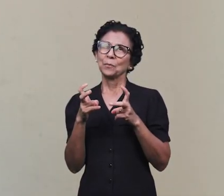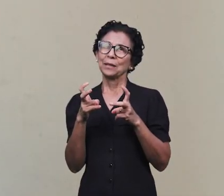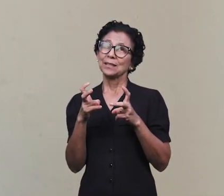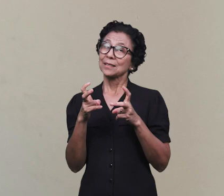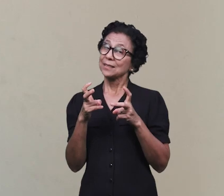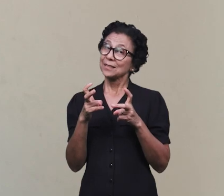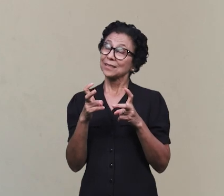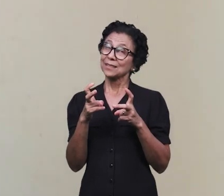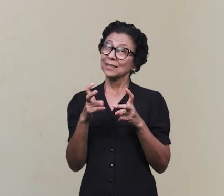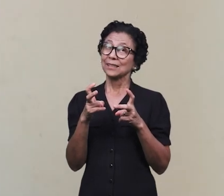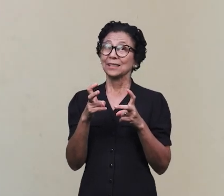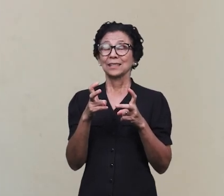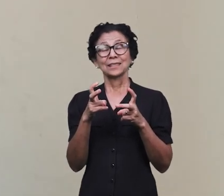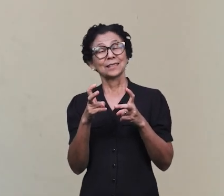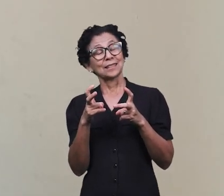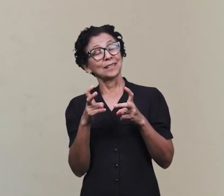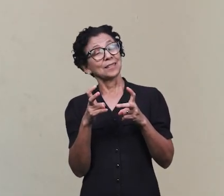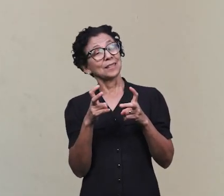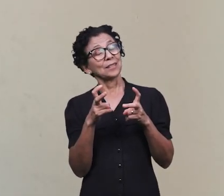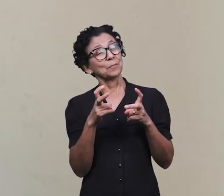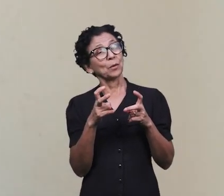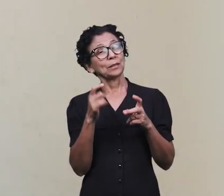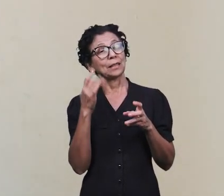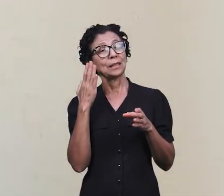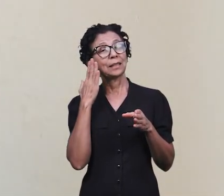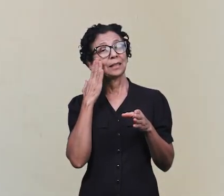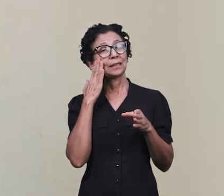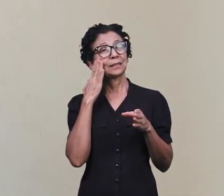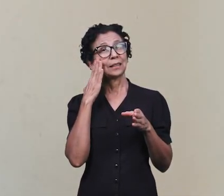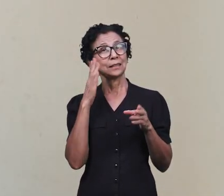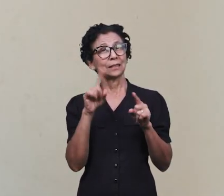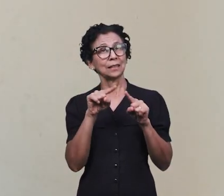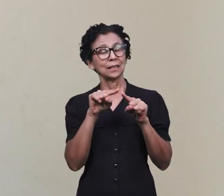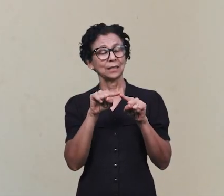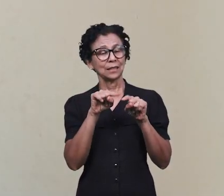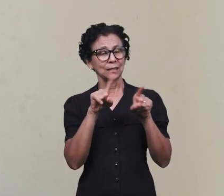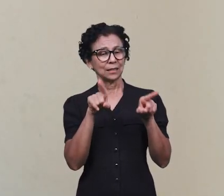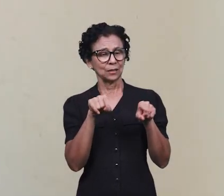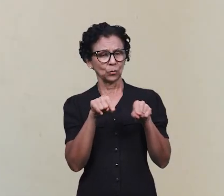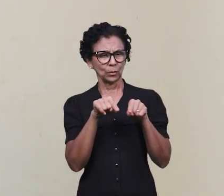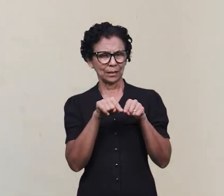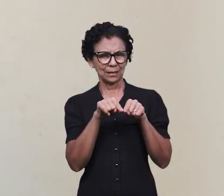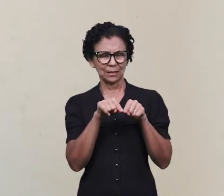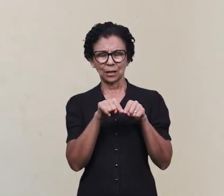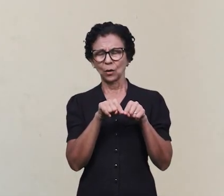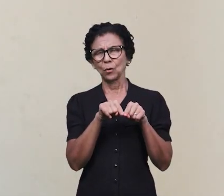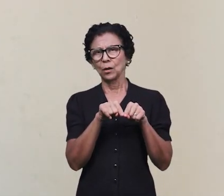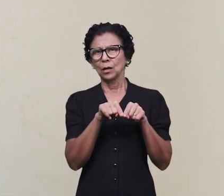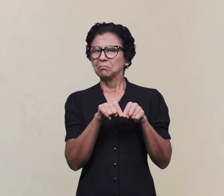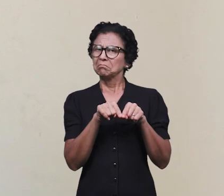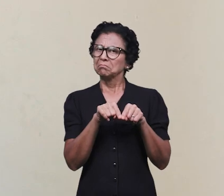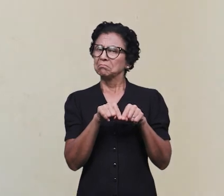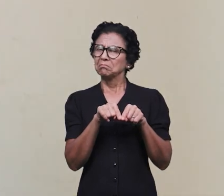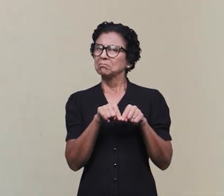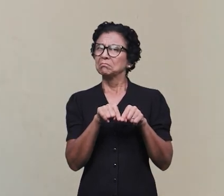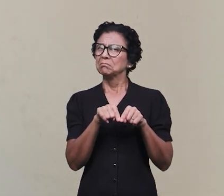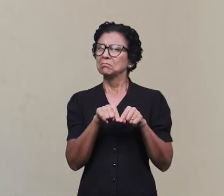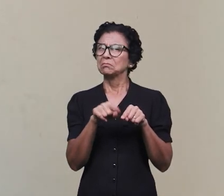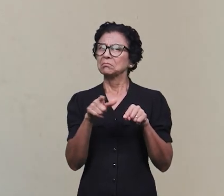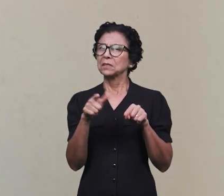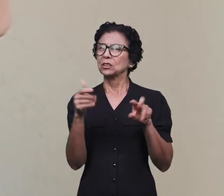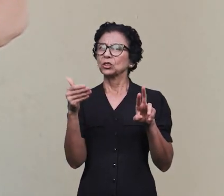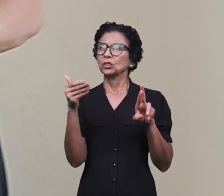o coração vermelho com uma pessoa. Então o pictograma, ele traz essa clareza,